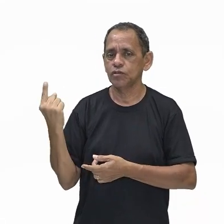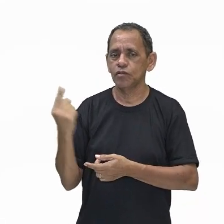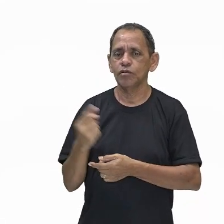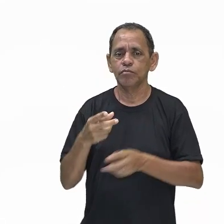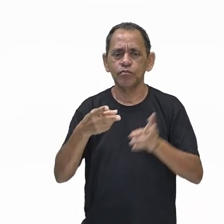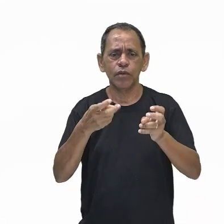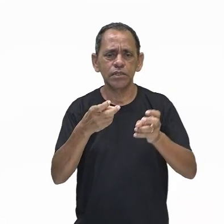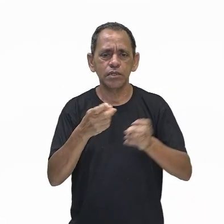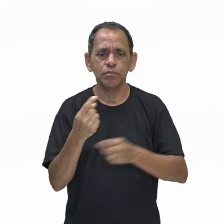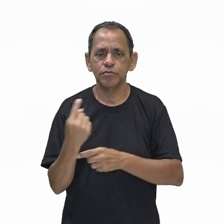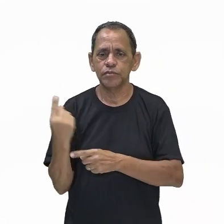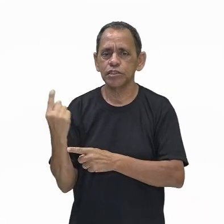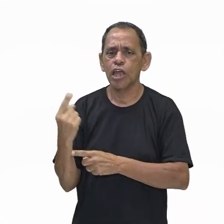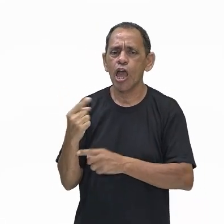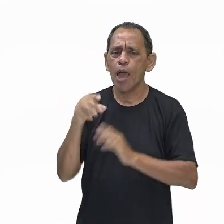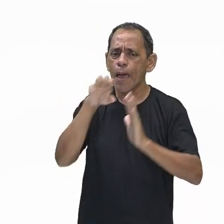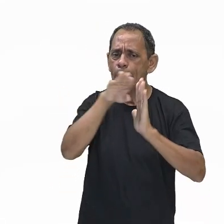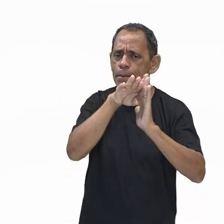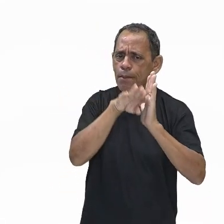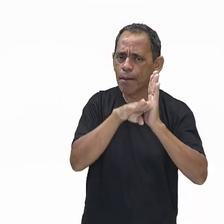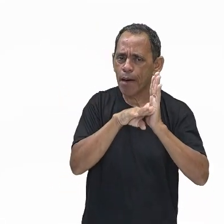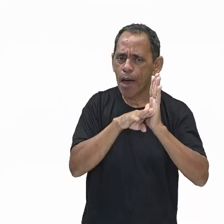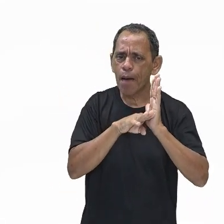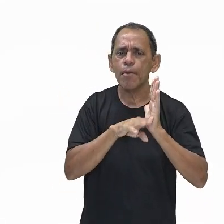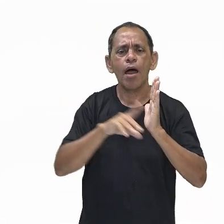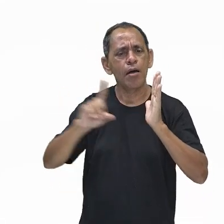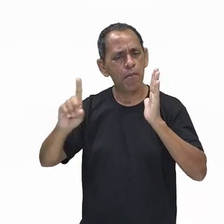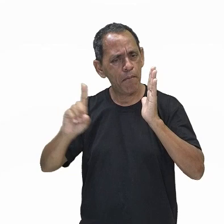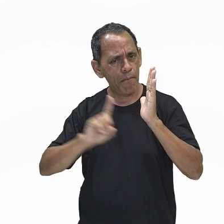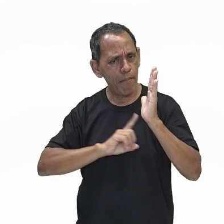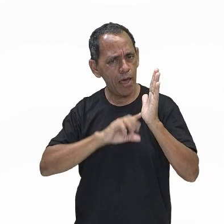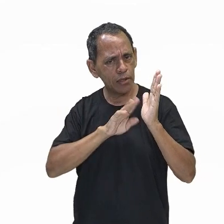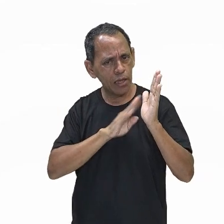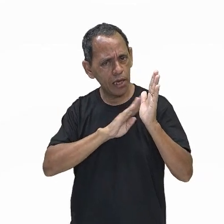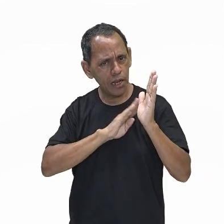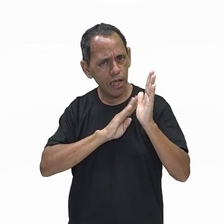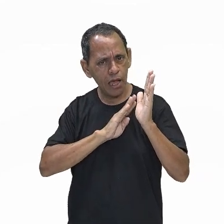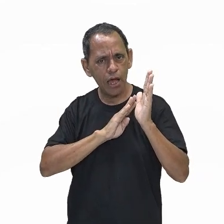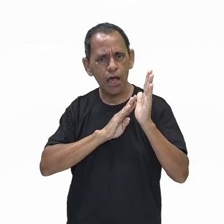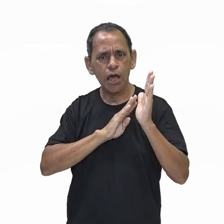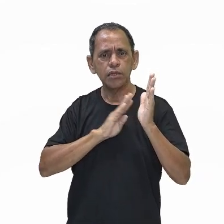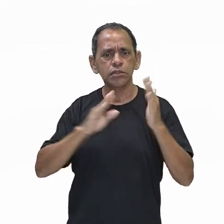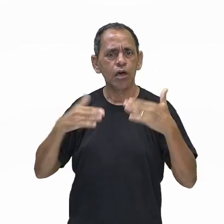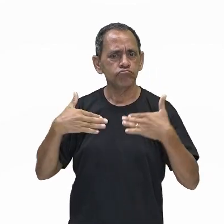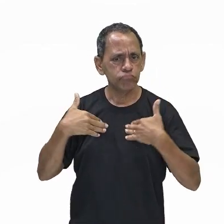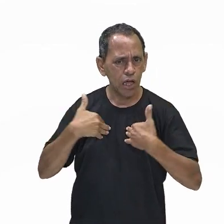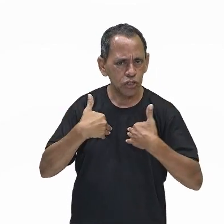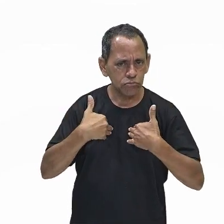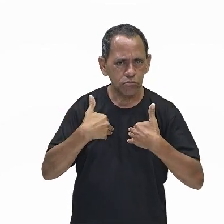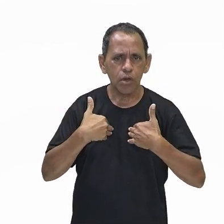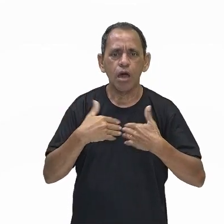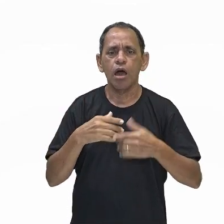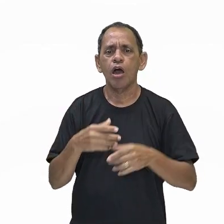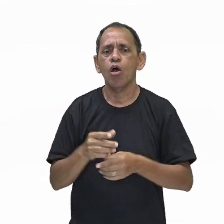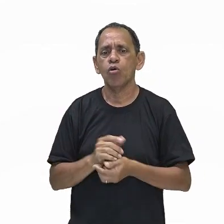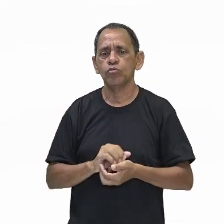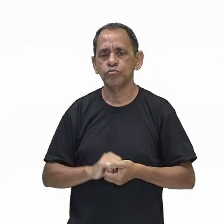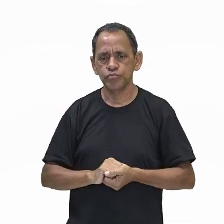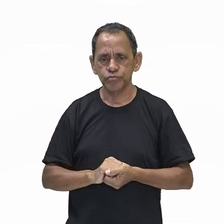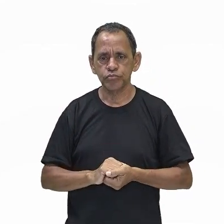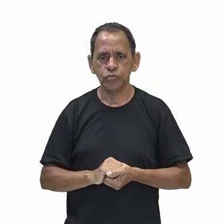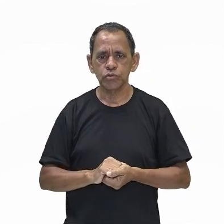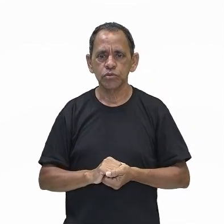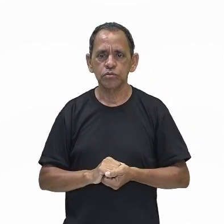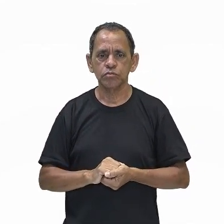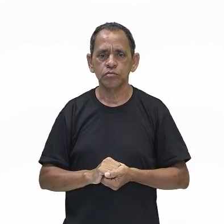trago aí para vocês Perto do Coração Selvagem, que foi o primeiro livro dela, foi um romance escrito em 1942. Laços